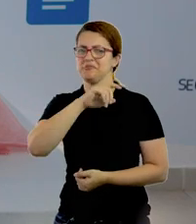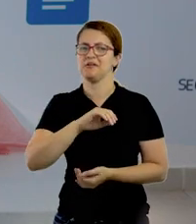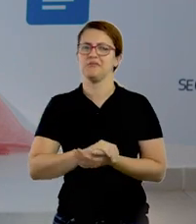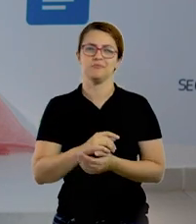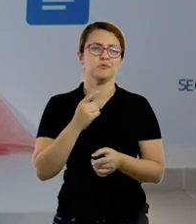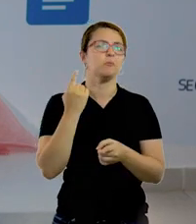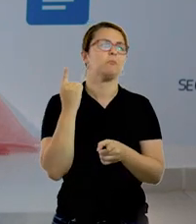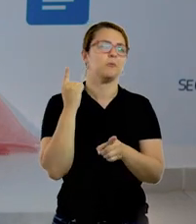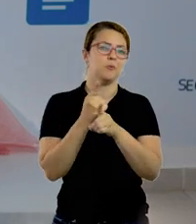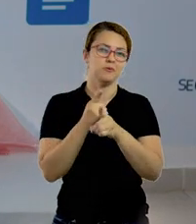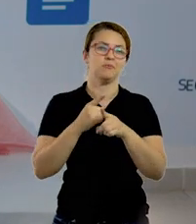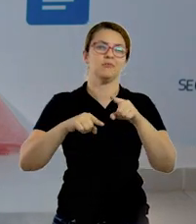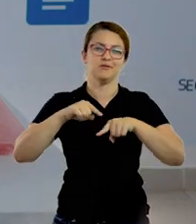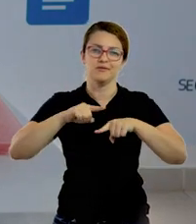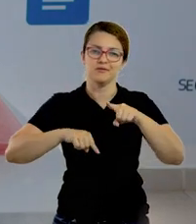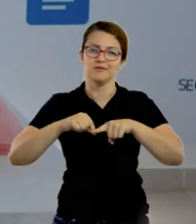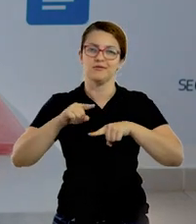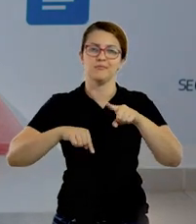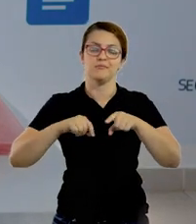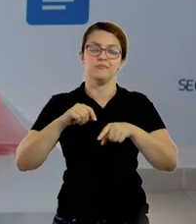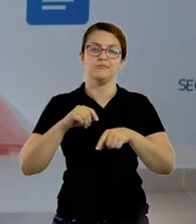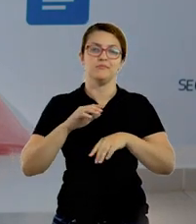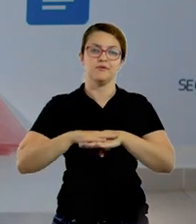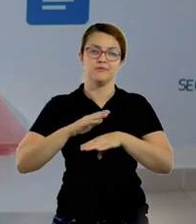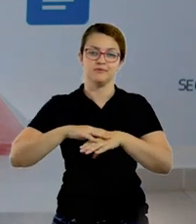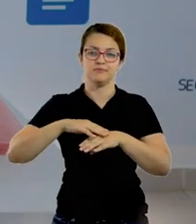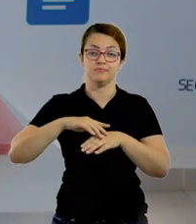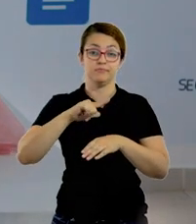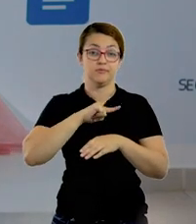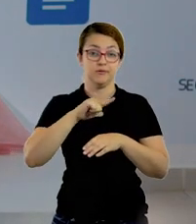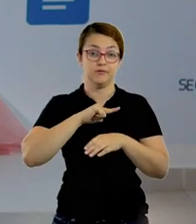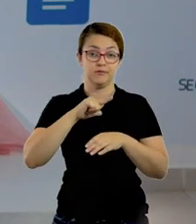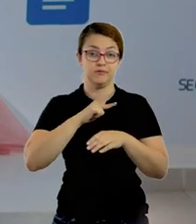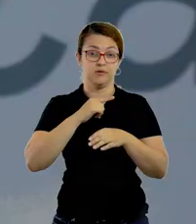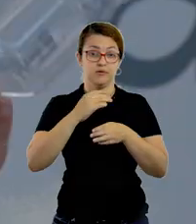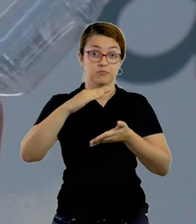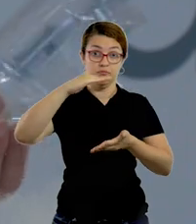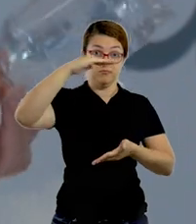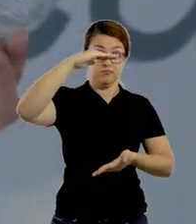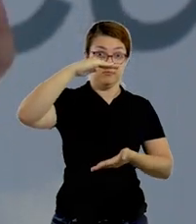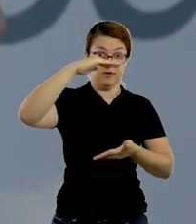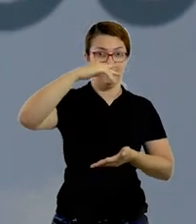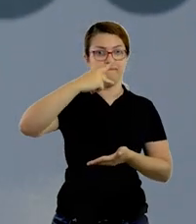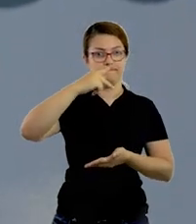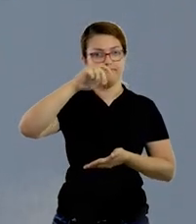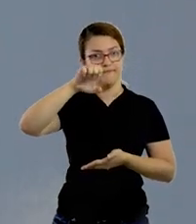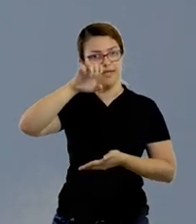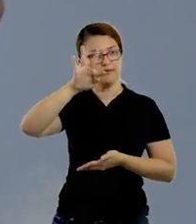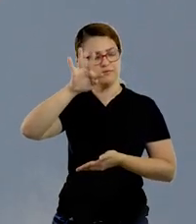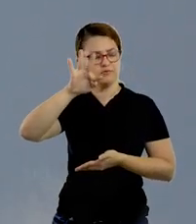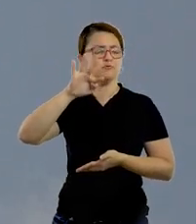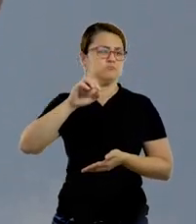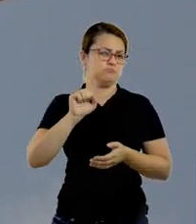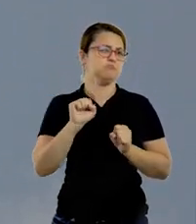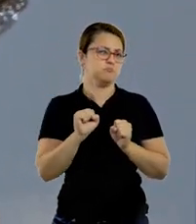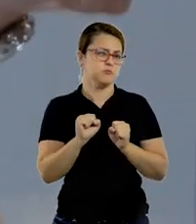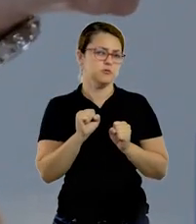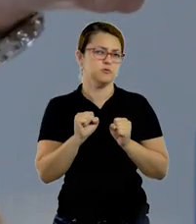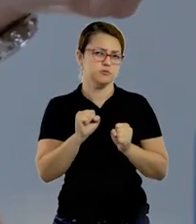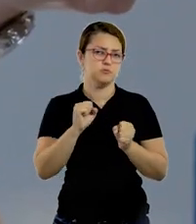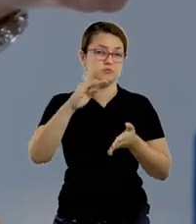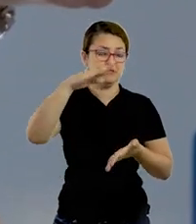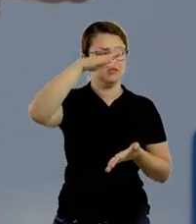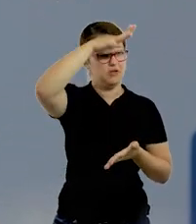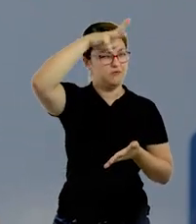maior dificuldade é o material mesmo para fazer a bolha. Então aqui eu tenho garrafa PET, que dá para usar. Você pode usar